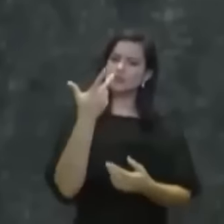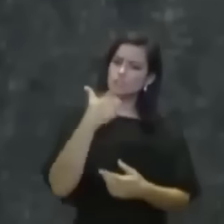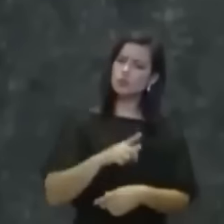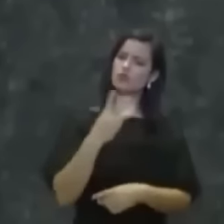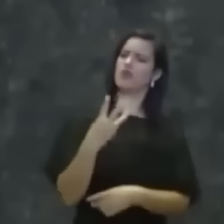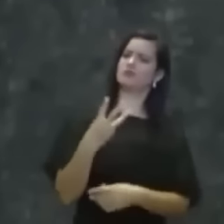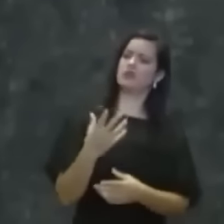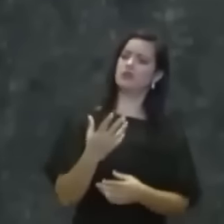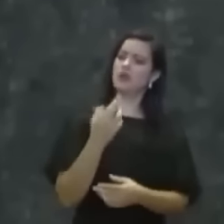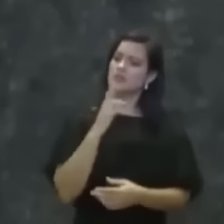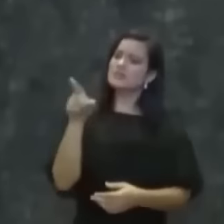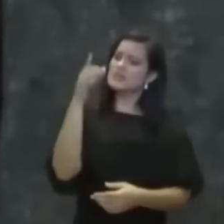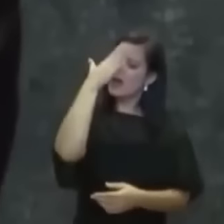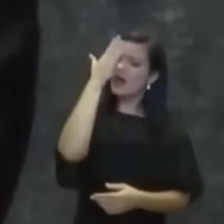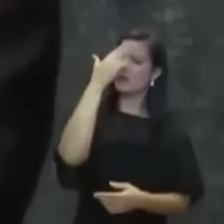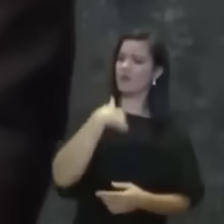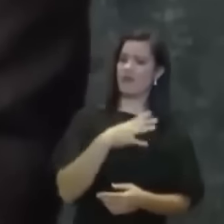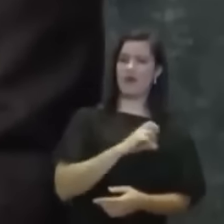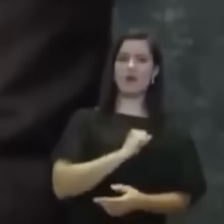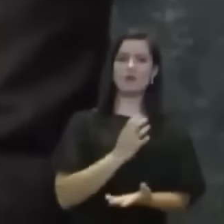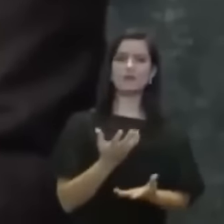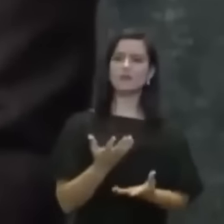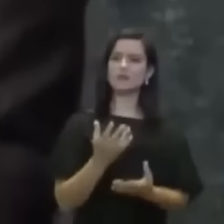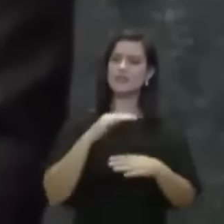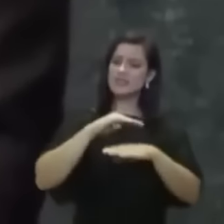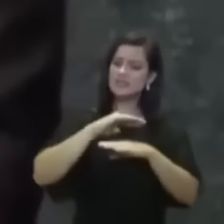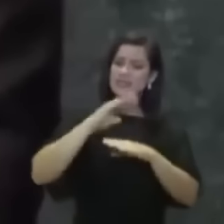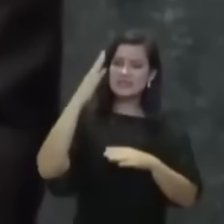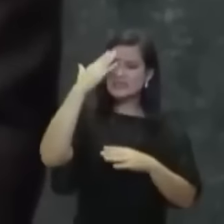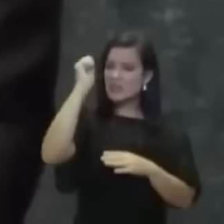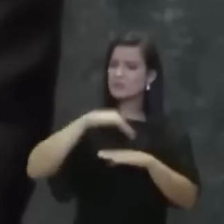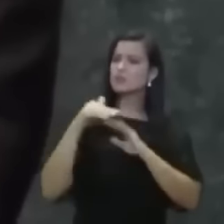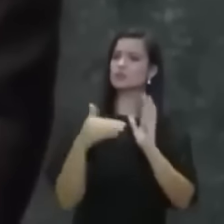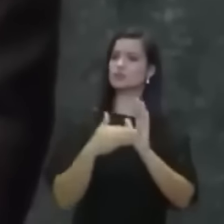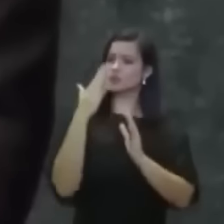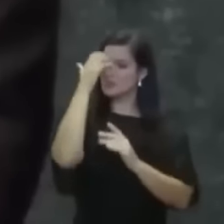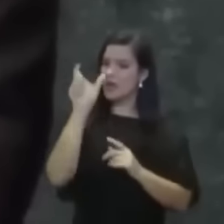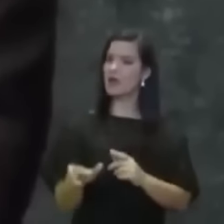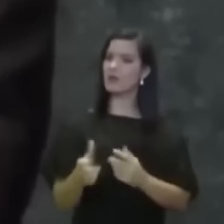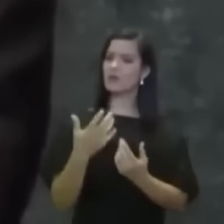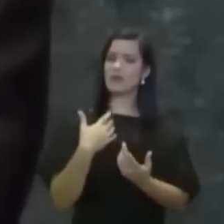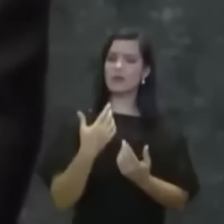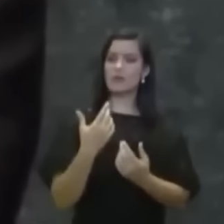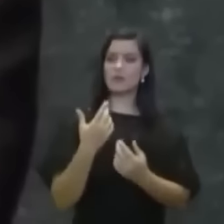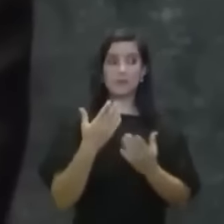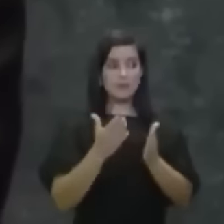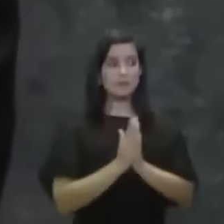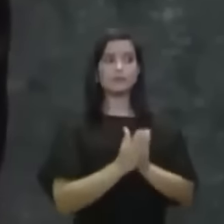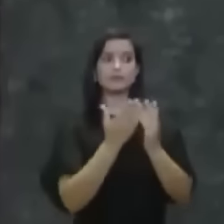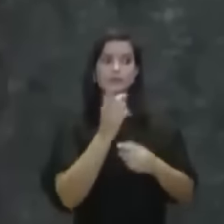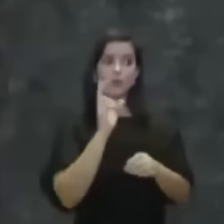respondeu-lhe: Senhor, tu sabes todas as coisas, tu sabes que eu te amo. Jesus lhe disse: apascenta as minhas